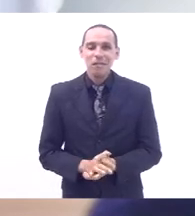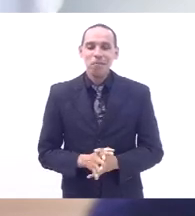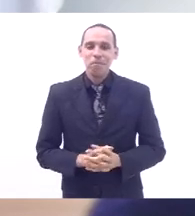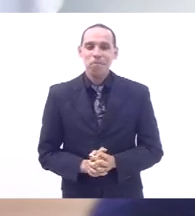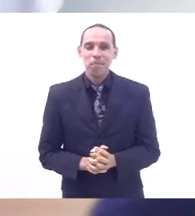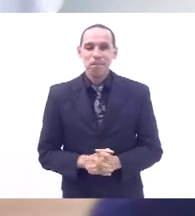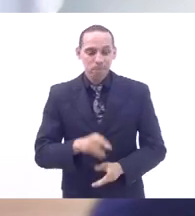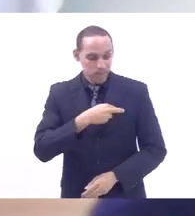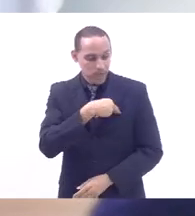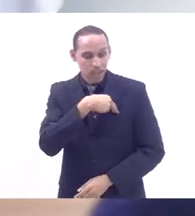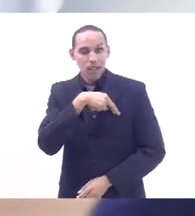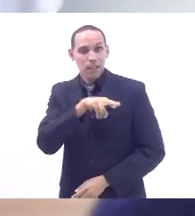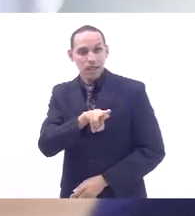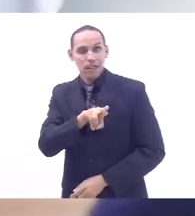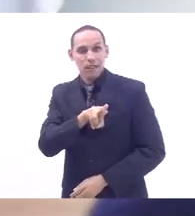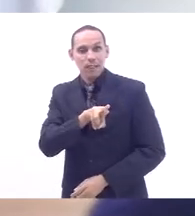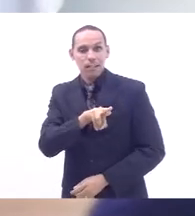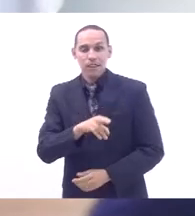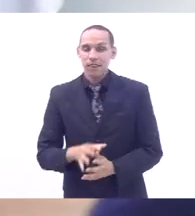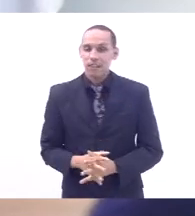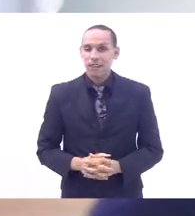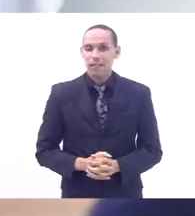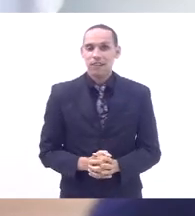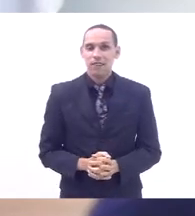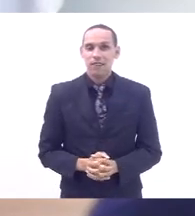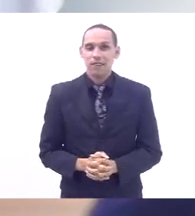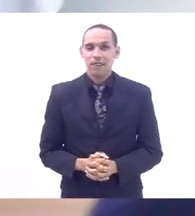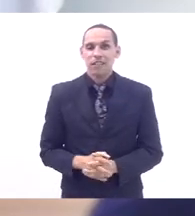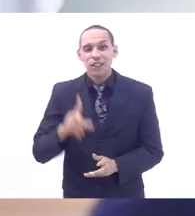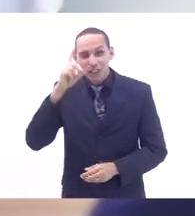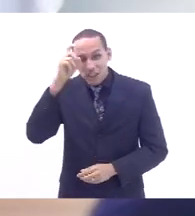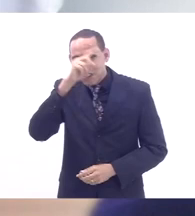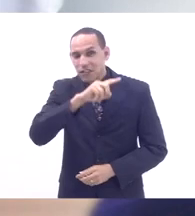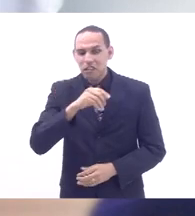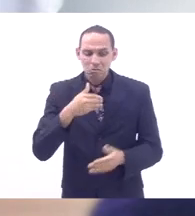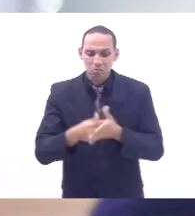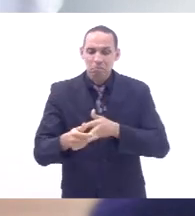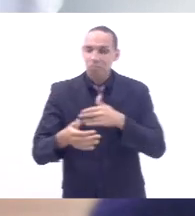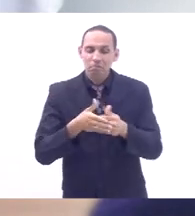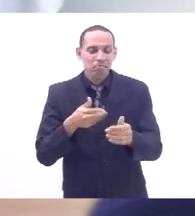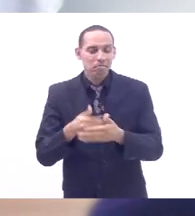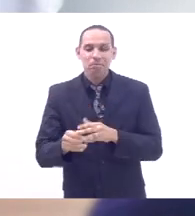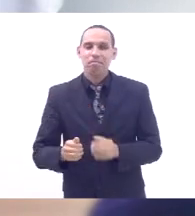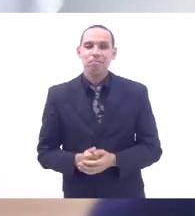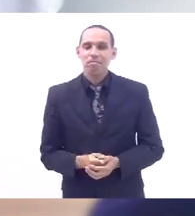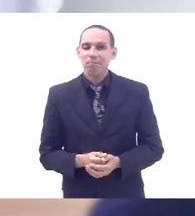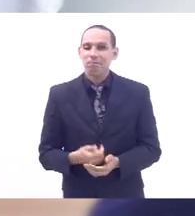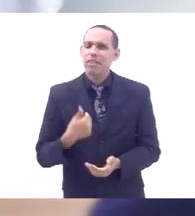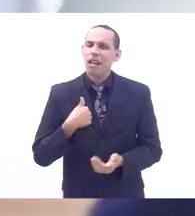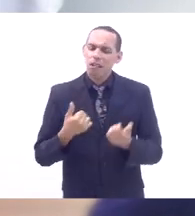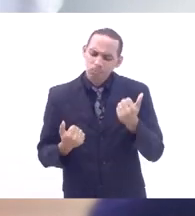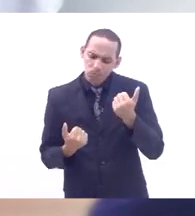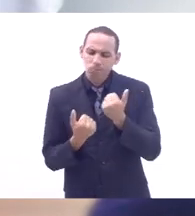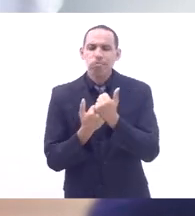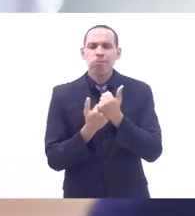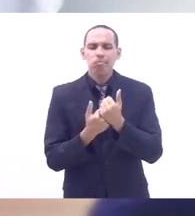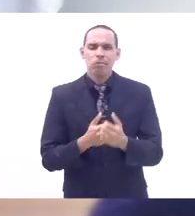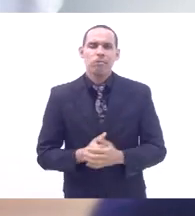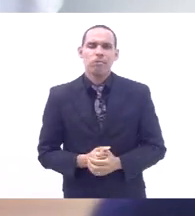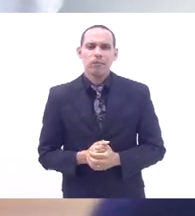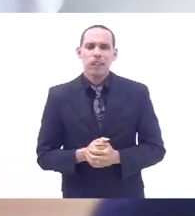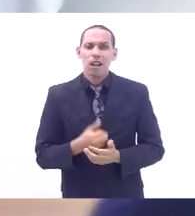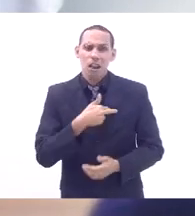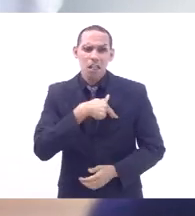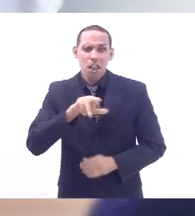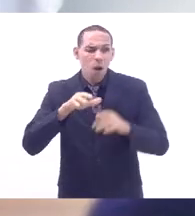uma religião que é difícil, seja ela qual for? Eu apoio